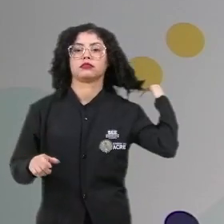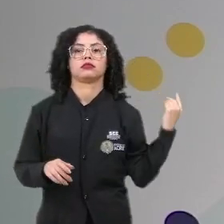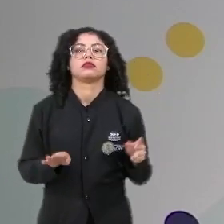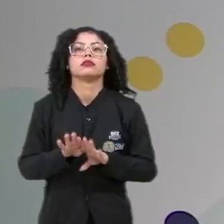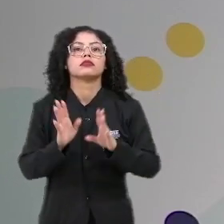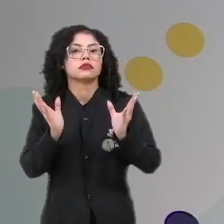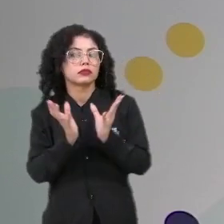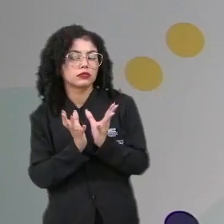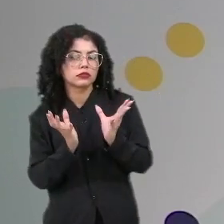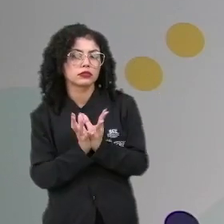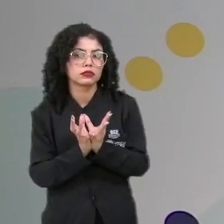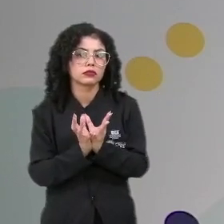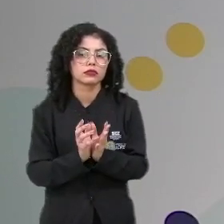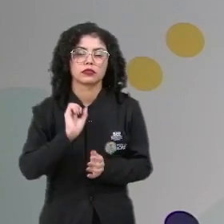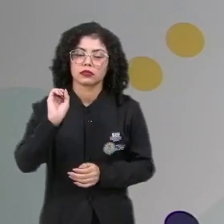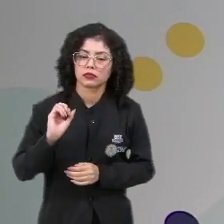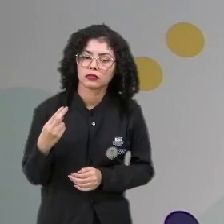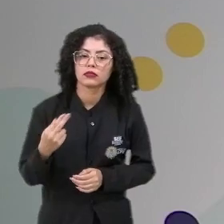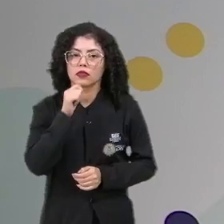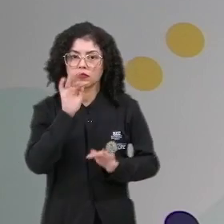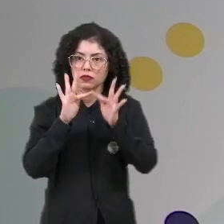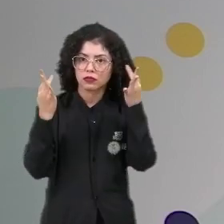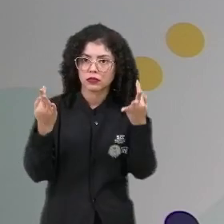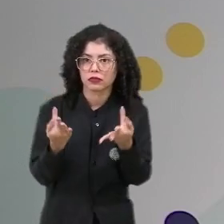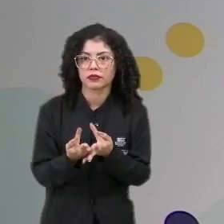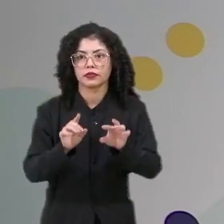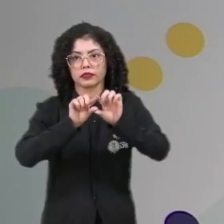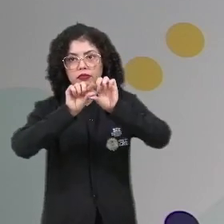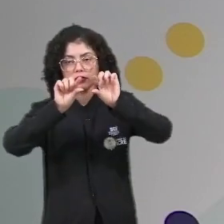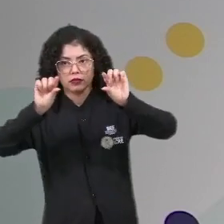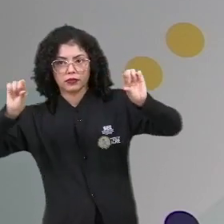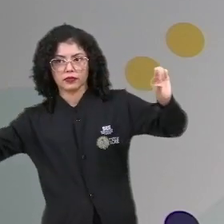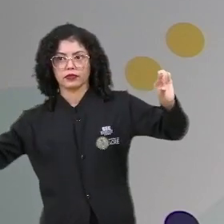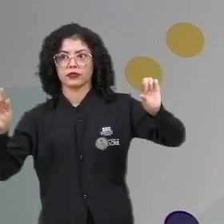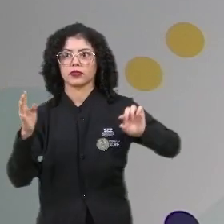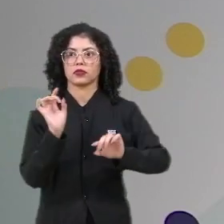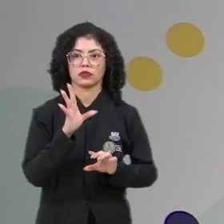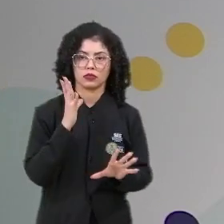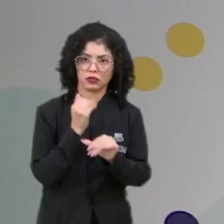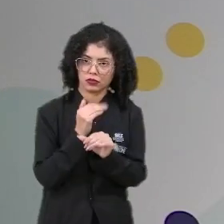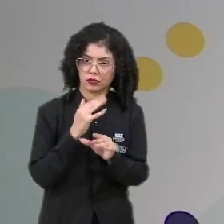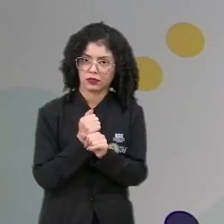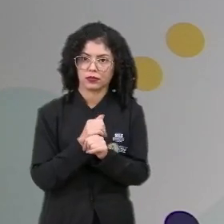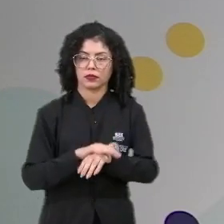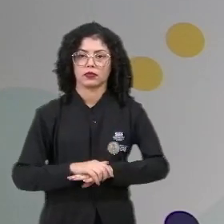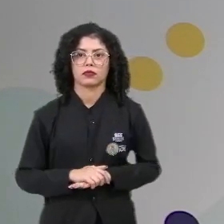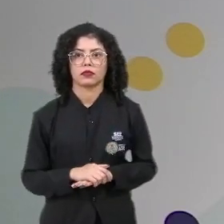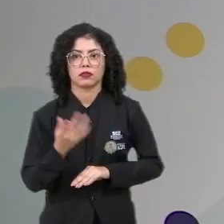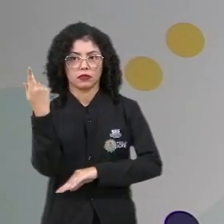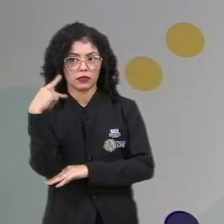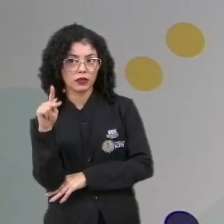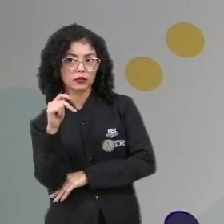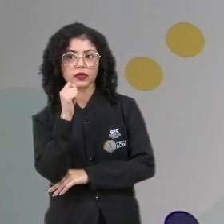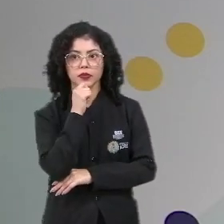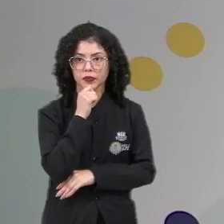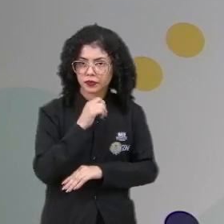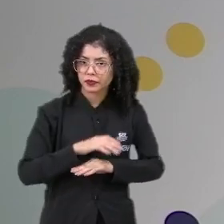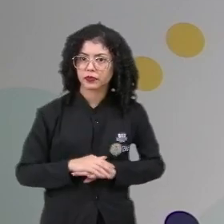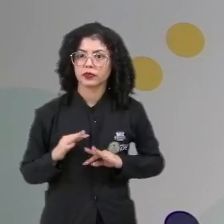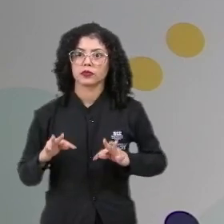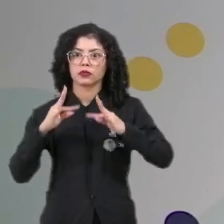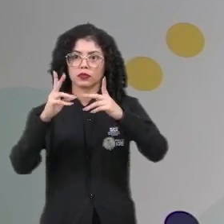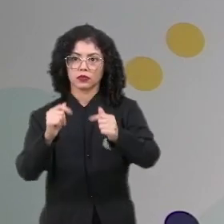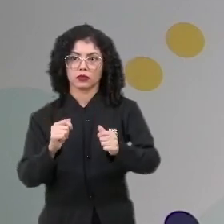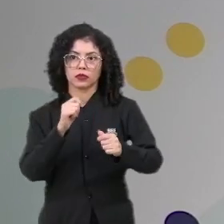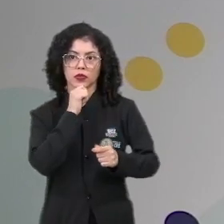de grupos ou famílias, e em linhas, que hoje são chamados de períodos. Temos um